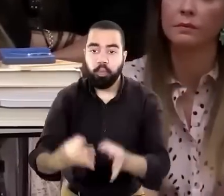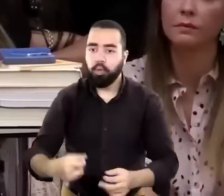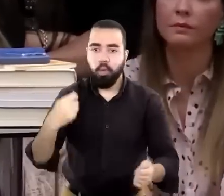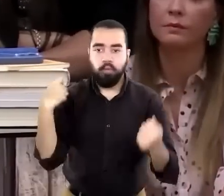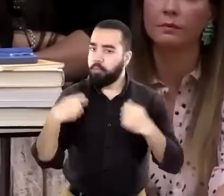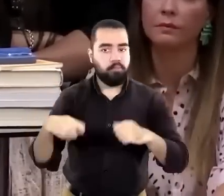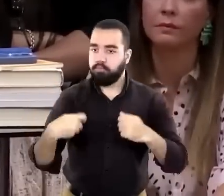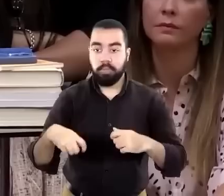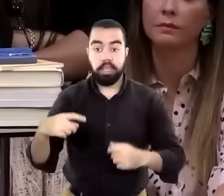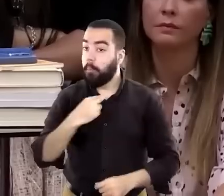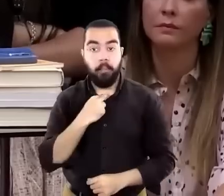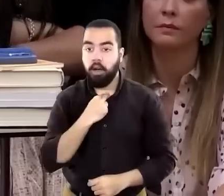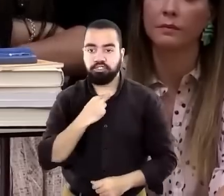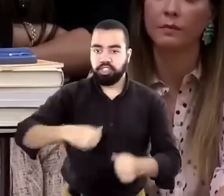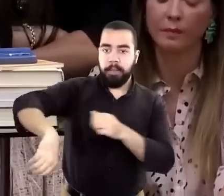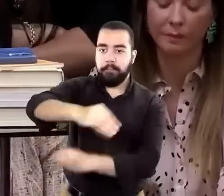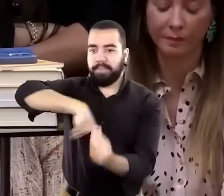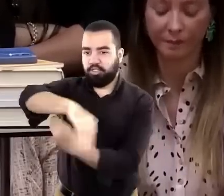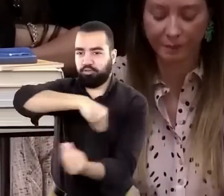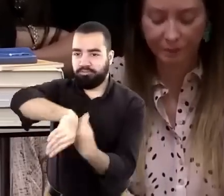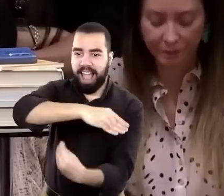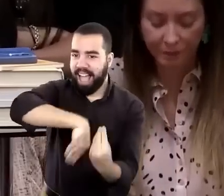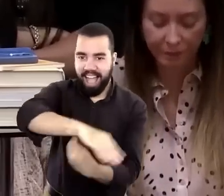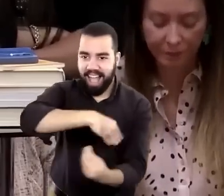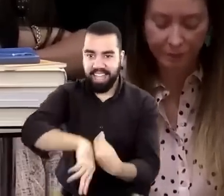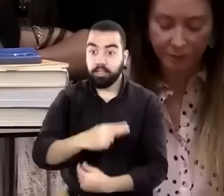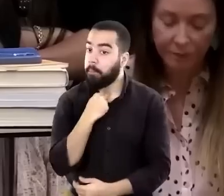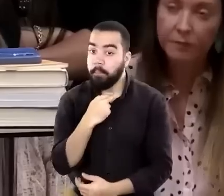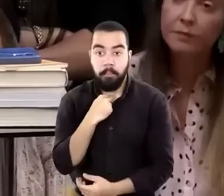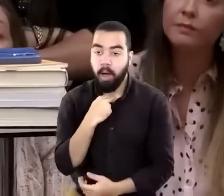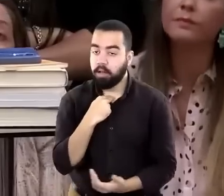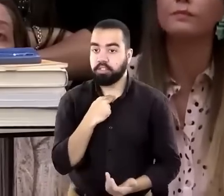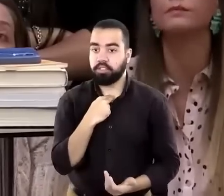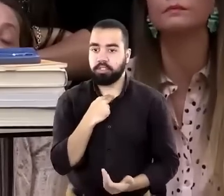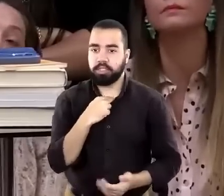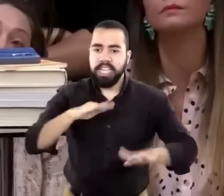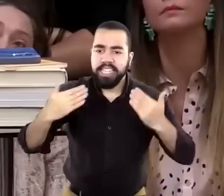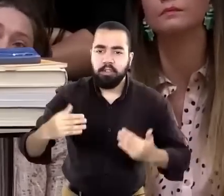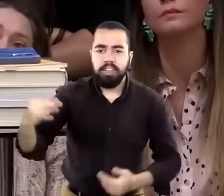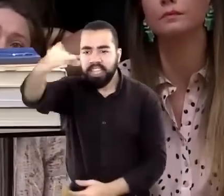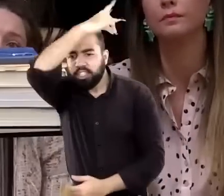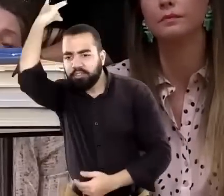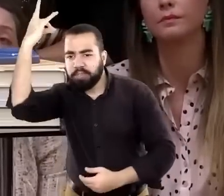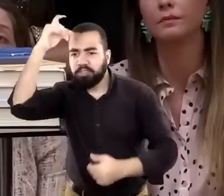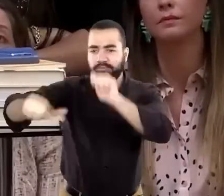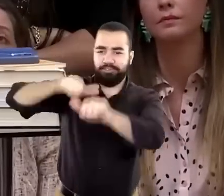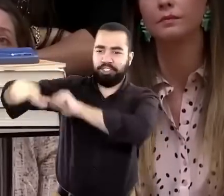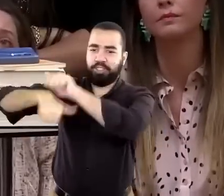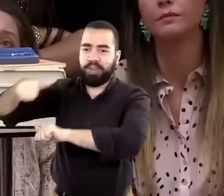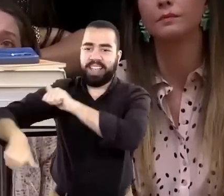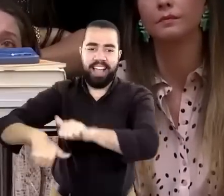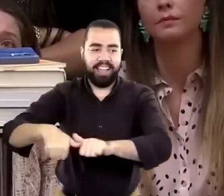não podia ser misturado, não podia ser adulterado. Em outras palavras, não podemos substituir a ação do Espírito Santo